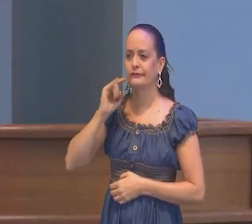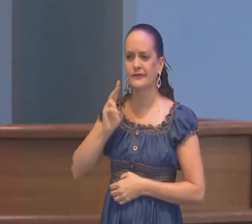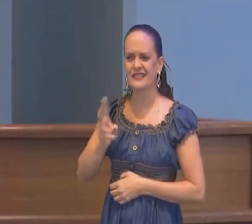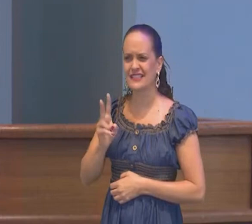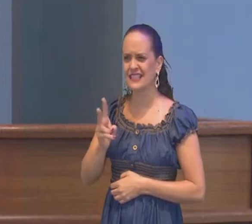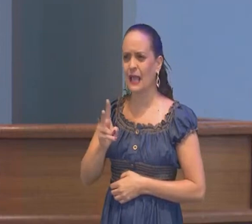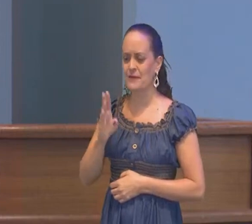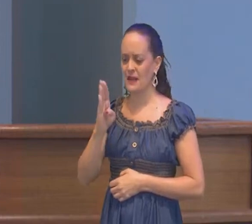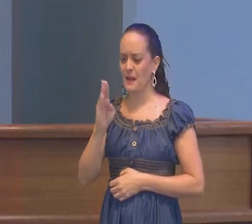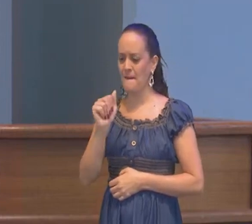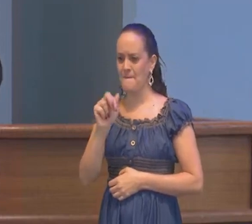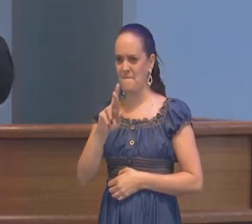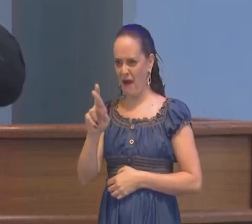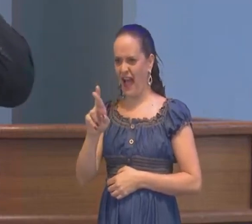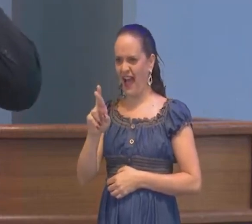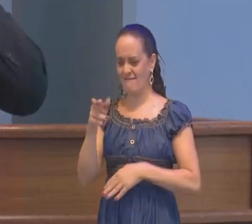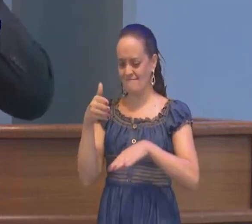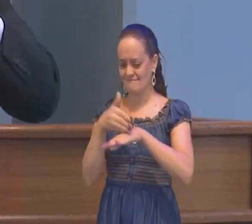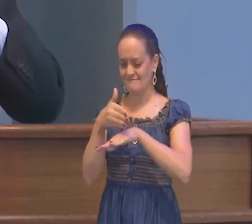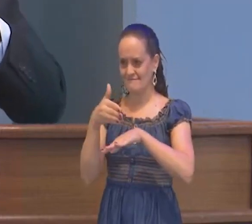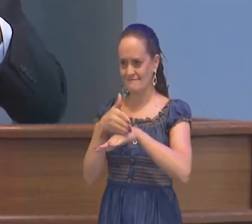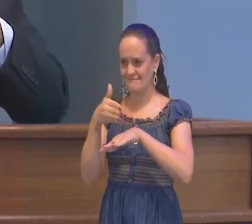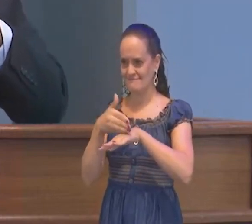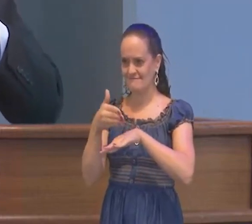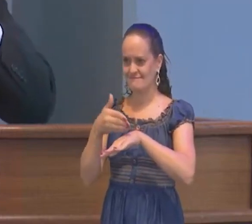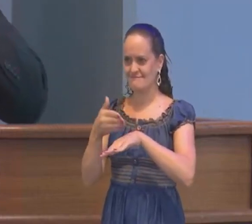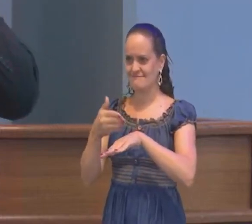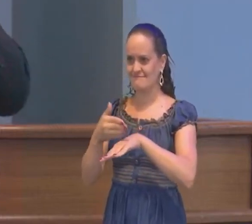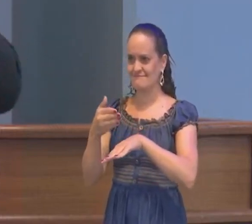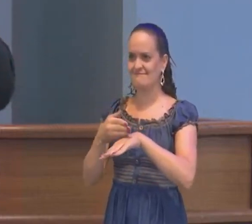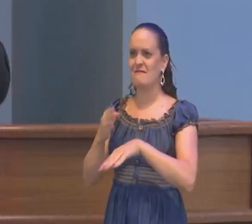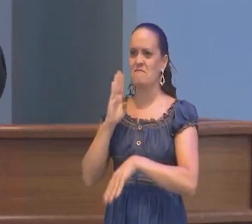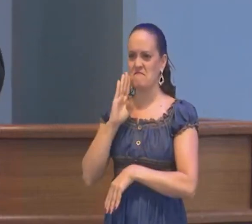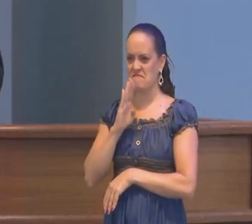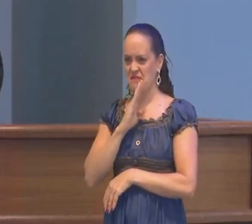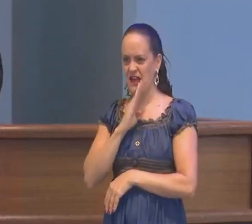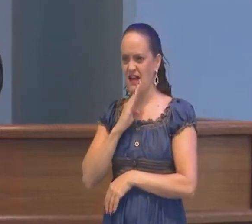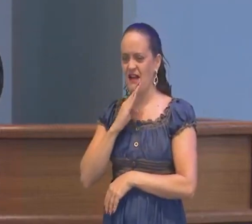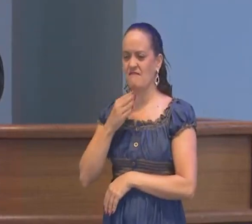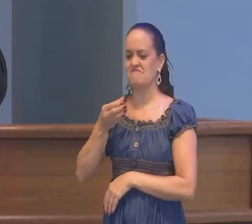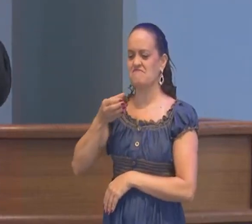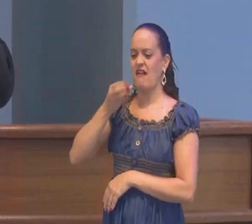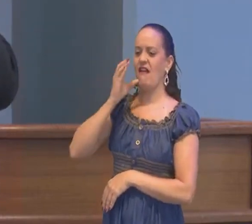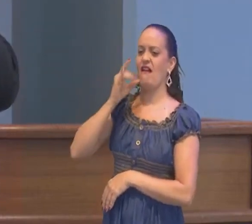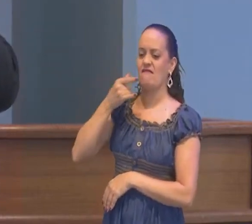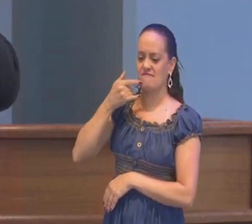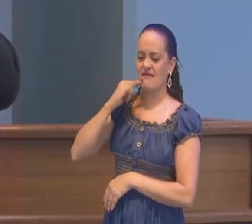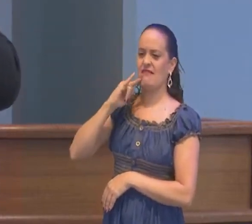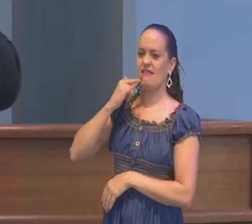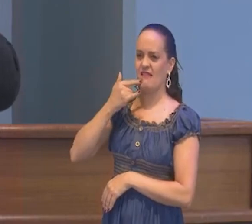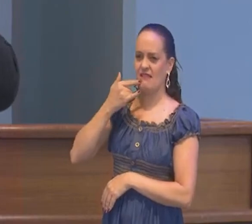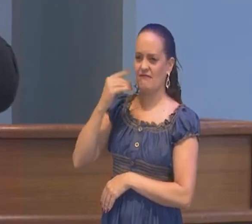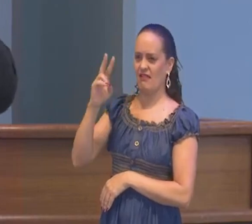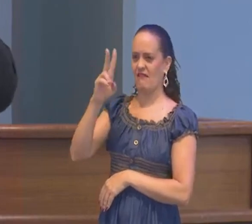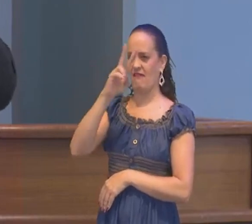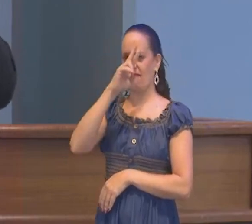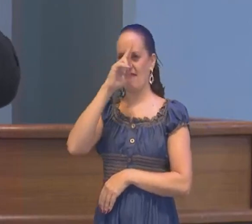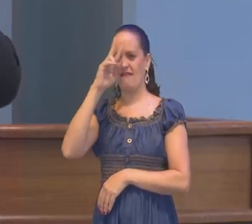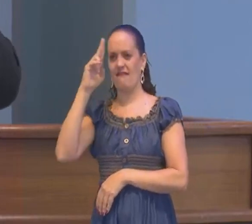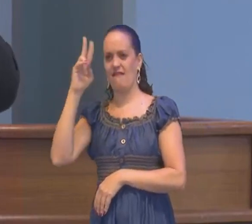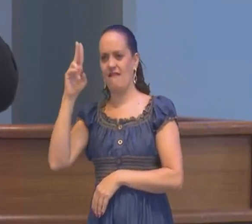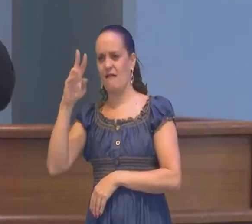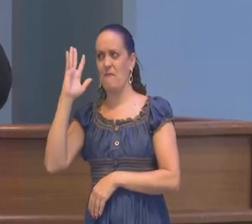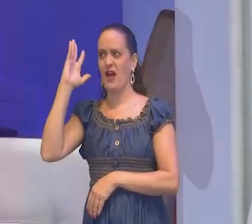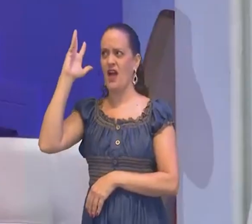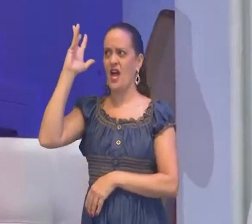bar depois do seu trabalho, e ali ficava ele, se enchendo de bebida, até tarde da